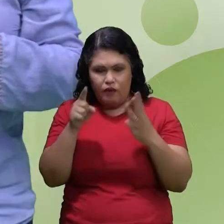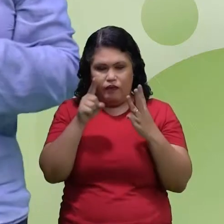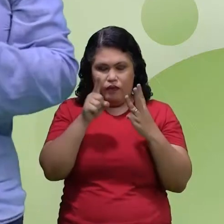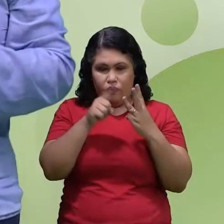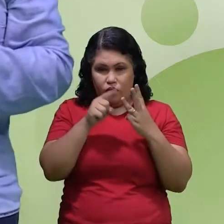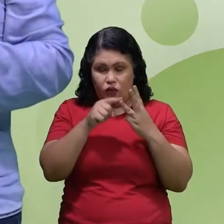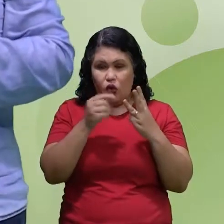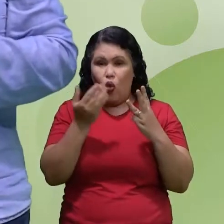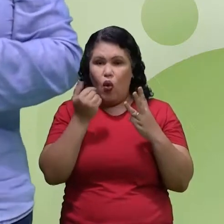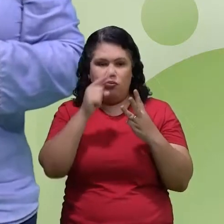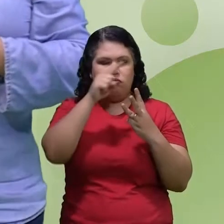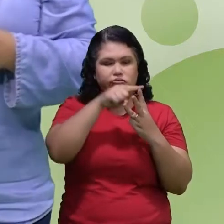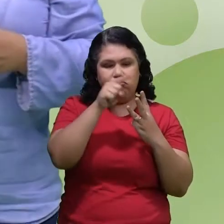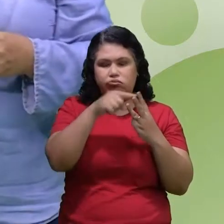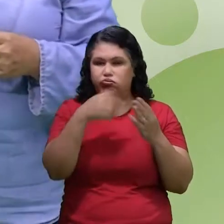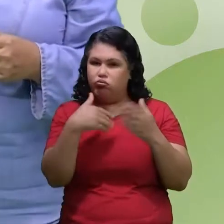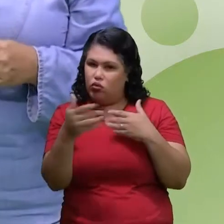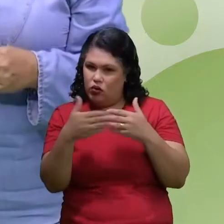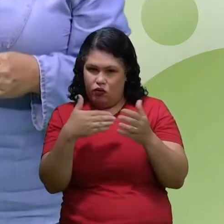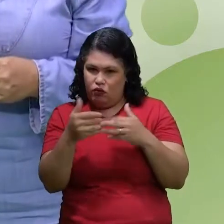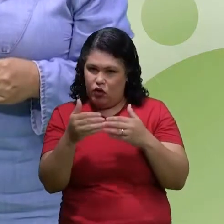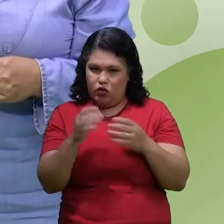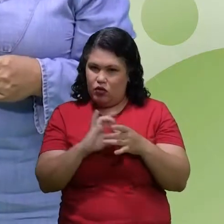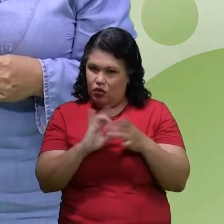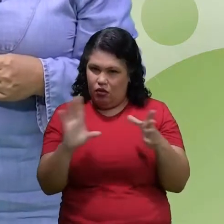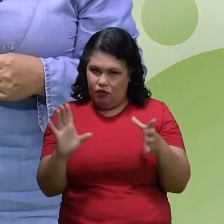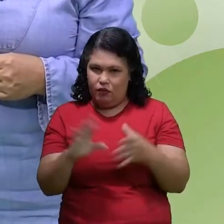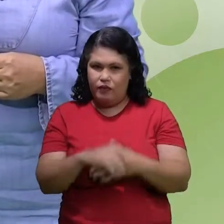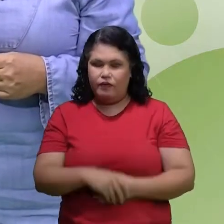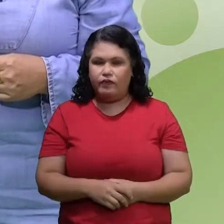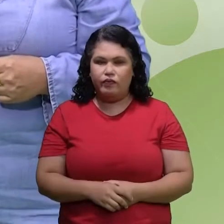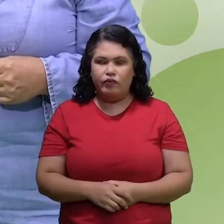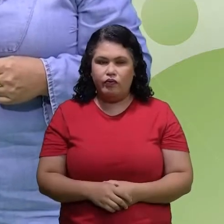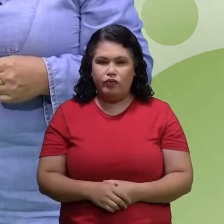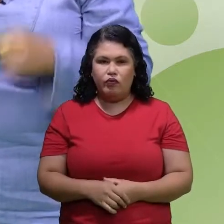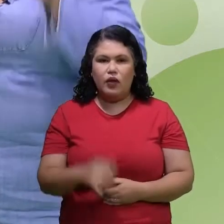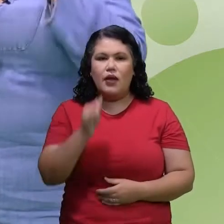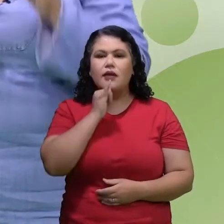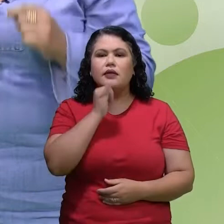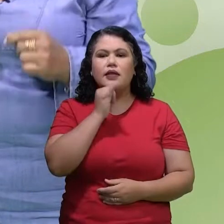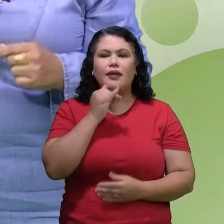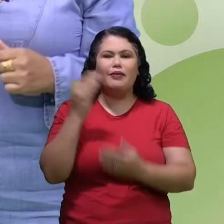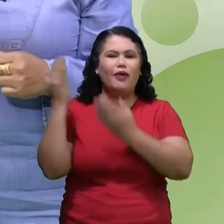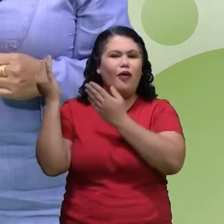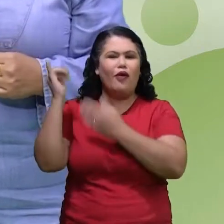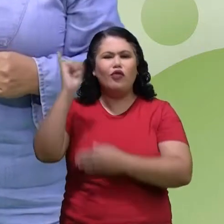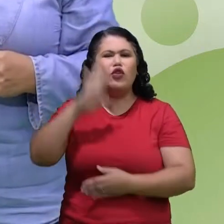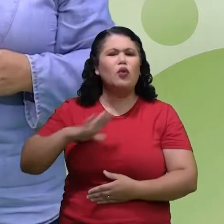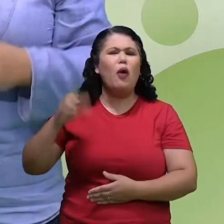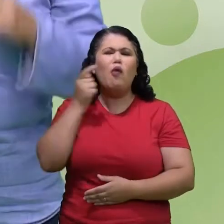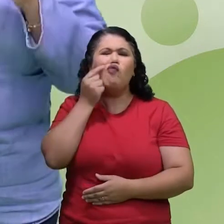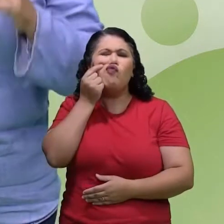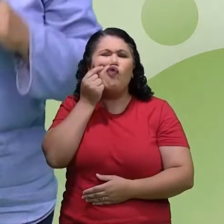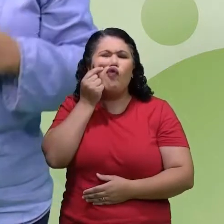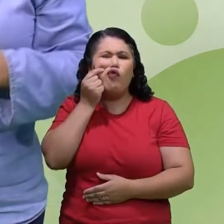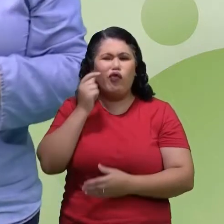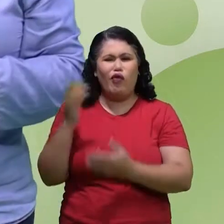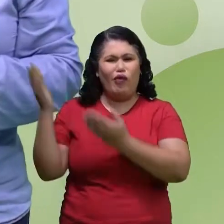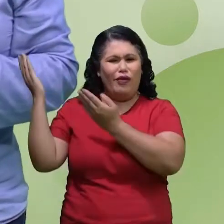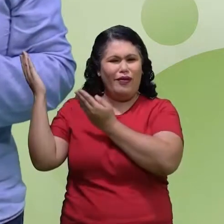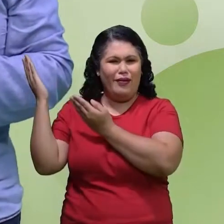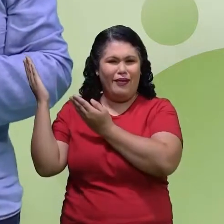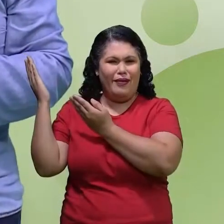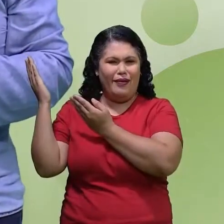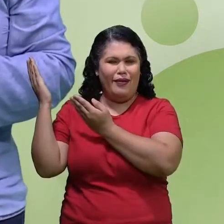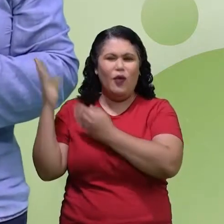também que come os dois. Como exemplo, eu trago para vocês, olha só que linda. Vocês estão identificando quais são esses animais